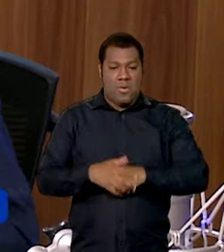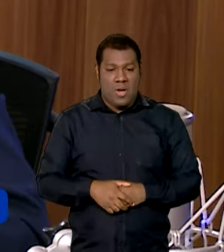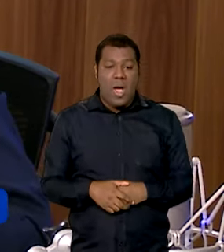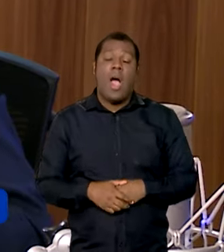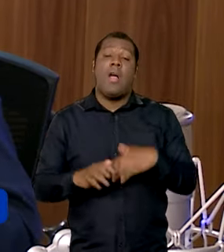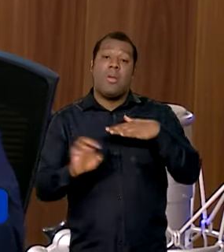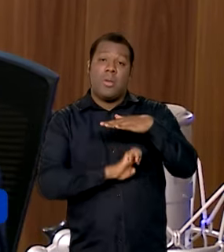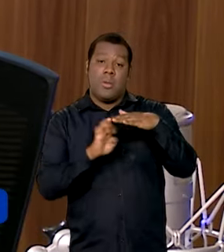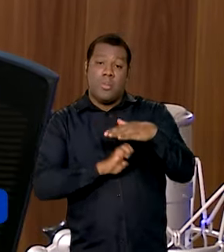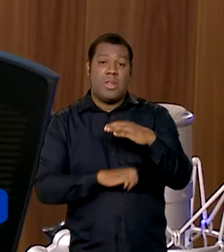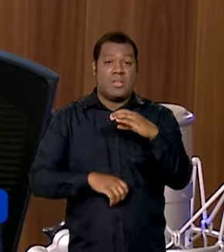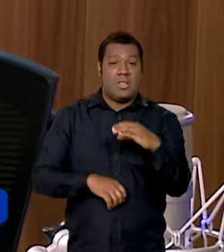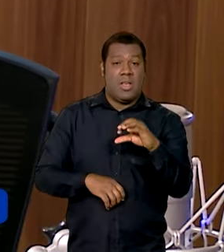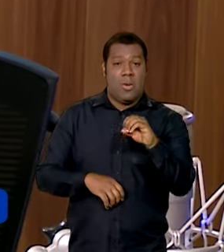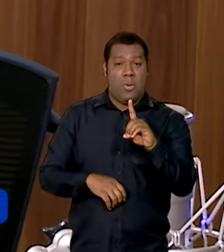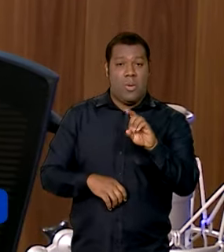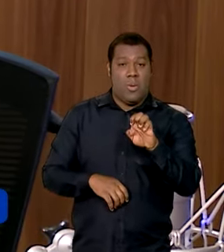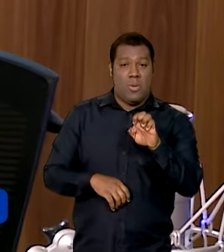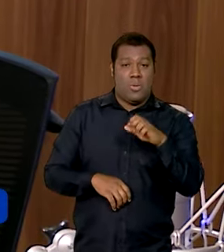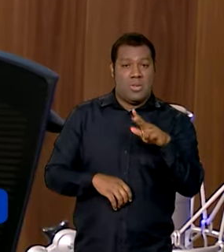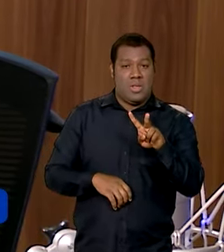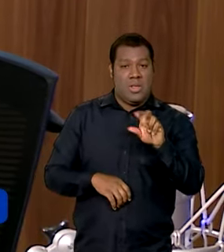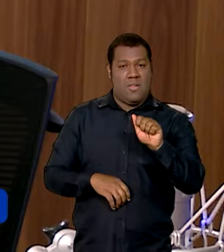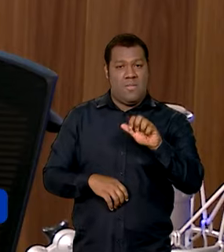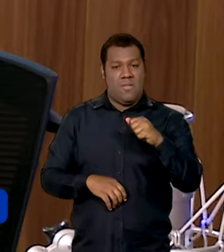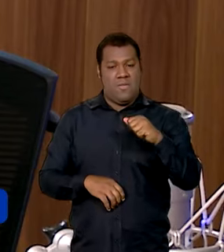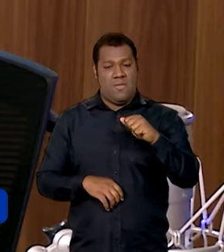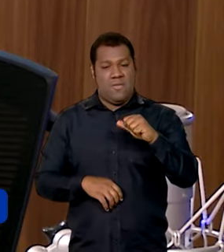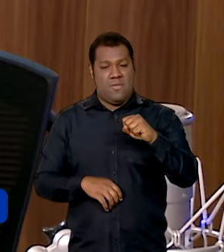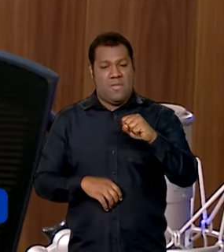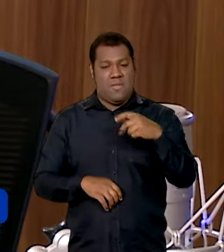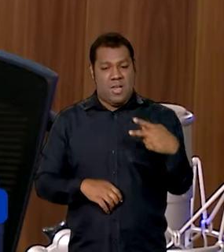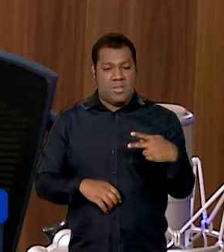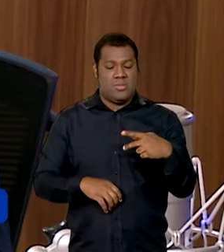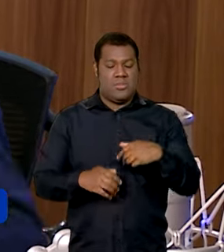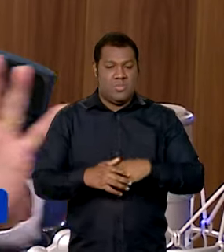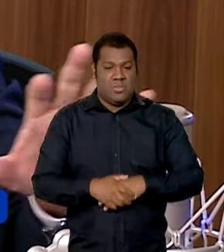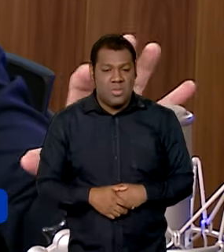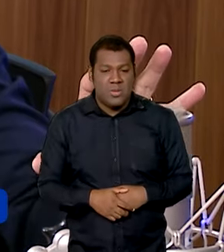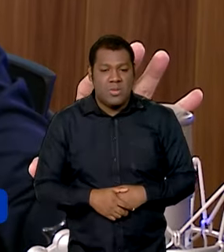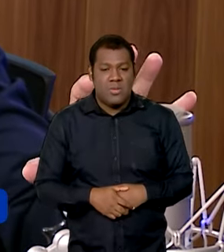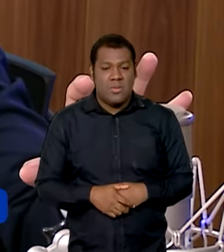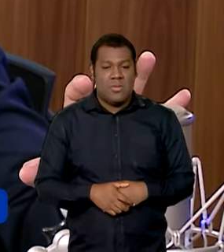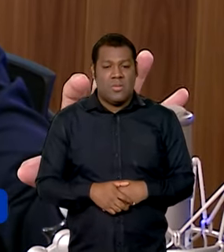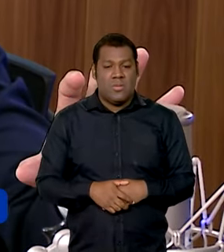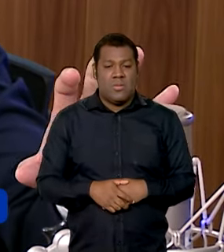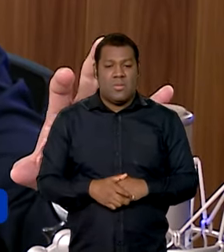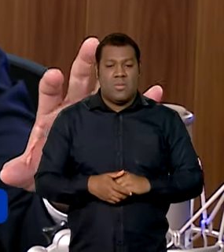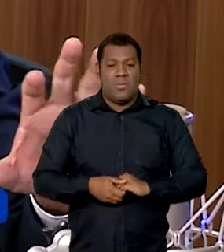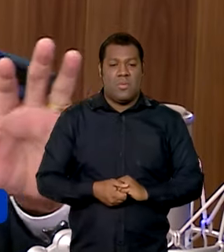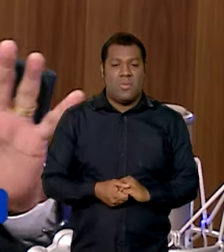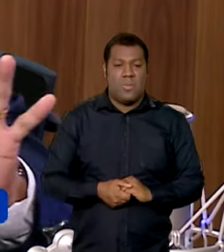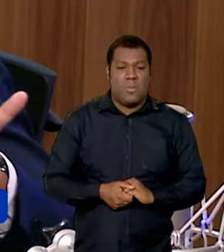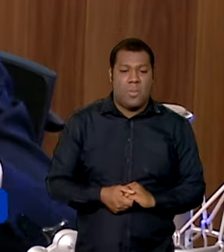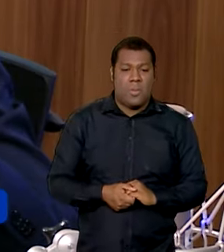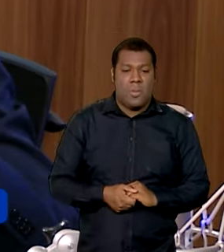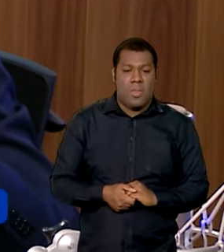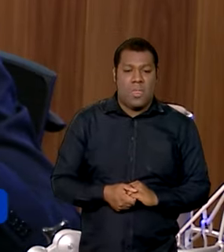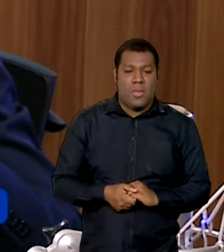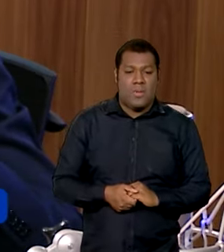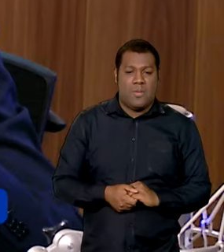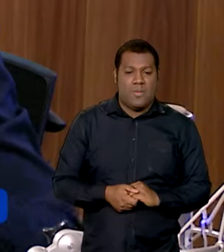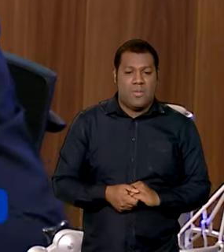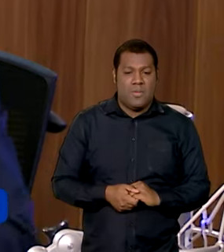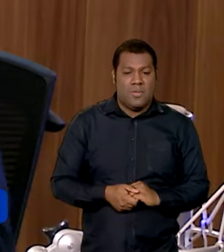fazendo inclusive com a sociedade civil organizada vou lhe dar um exemplo da Amazon by da pouco eu falava isso aqui Janete o